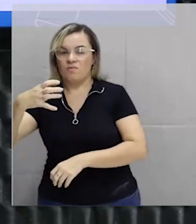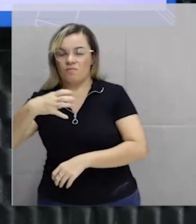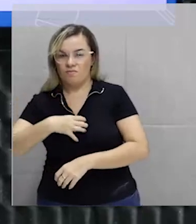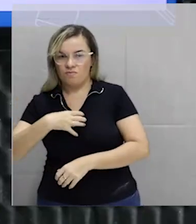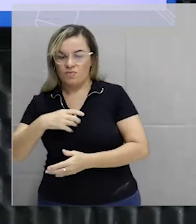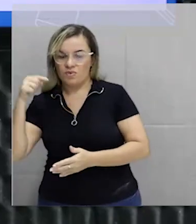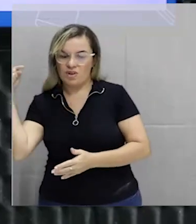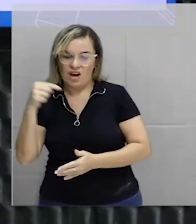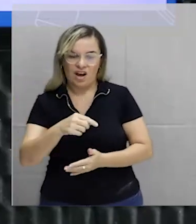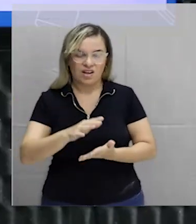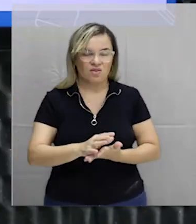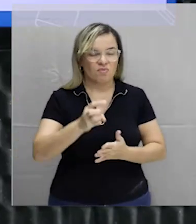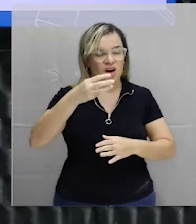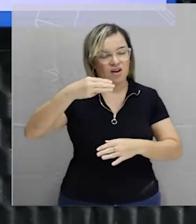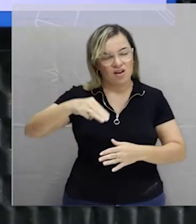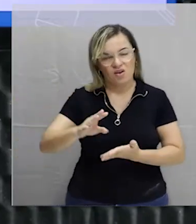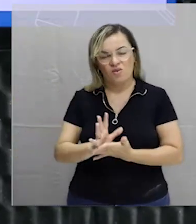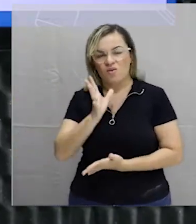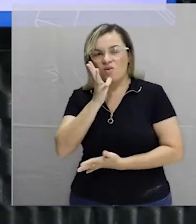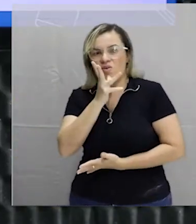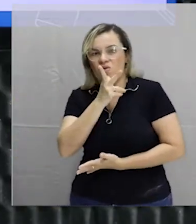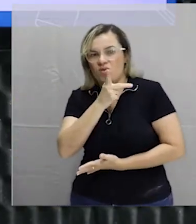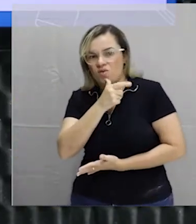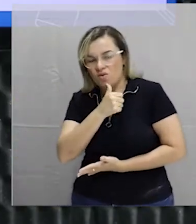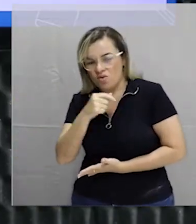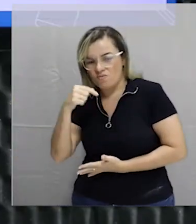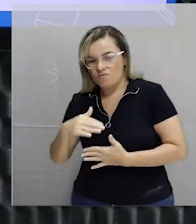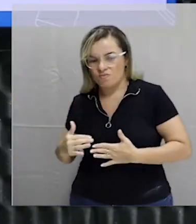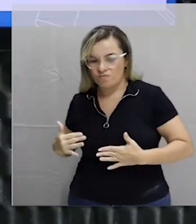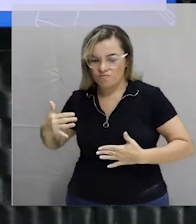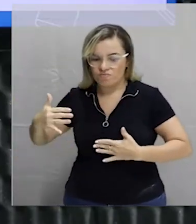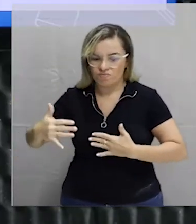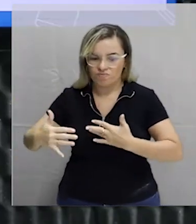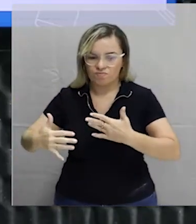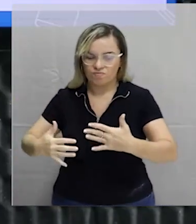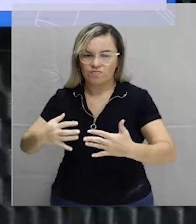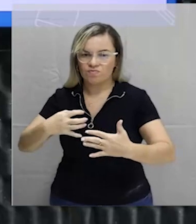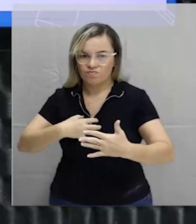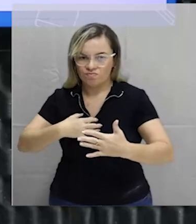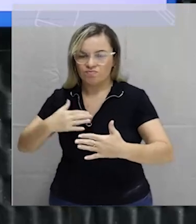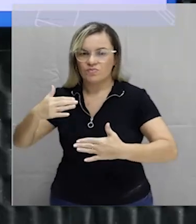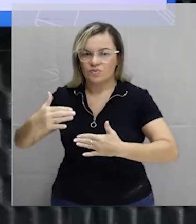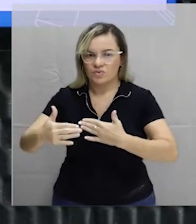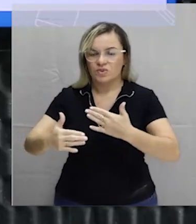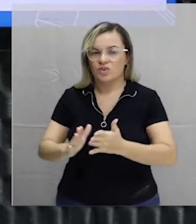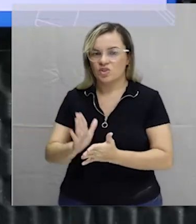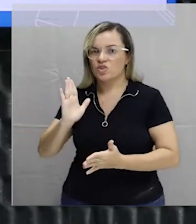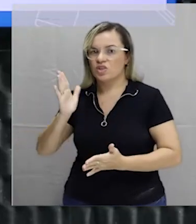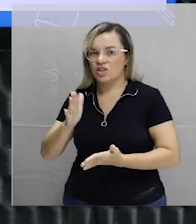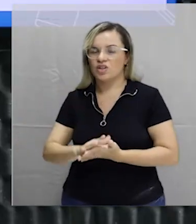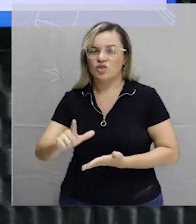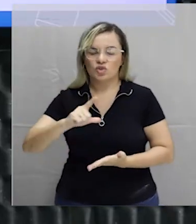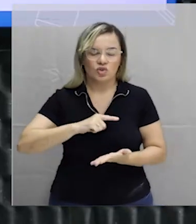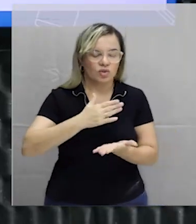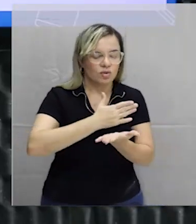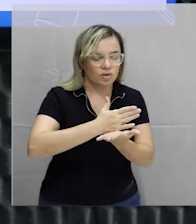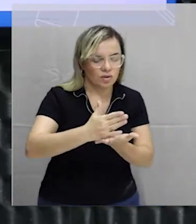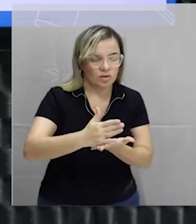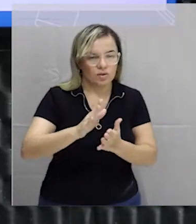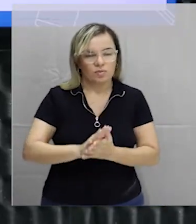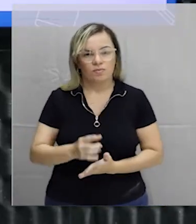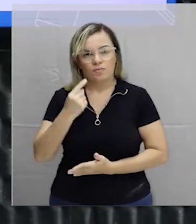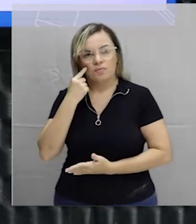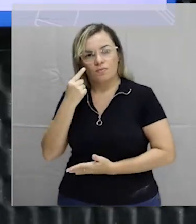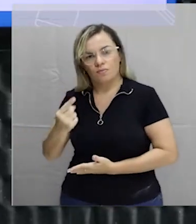colonização tardia, porque o processo de colonização da Bahia, ele já havia se iniciado. E observe